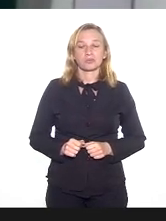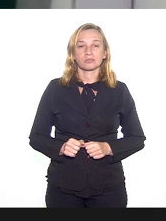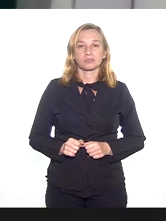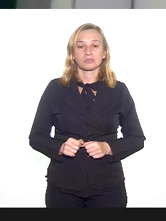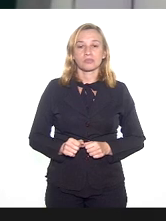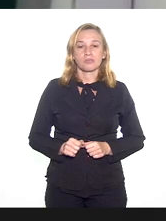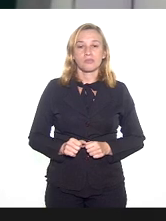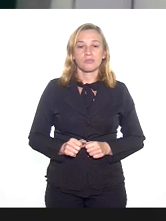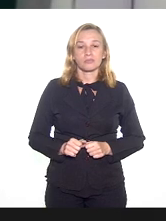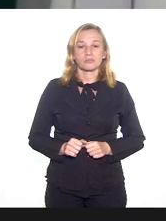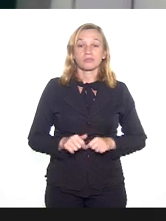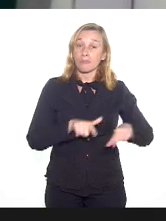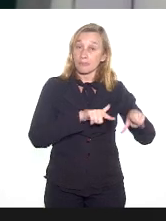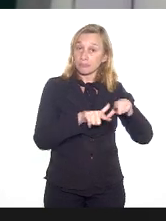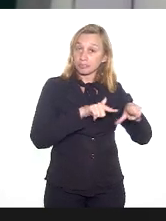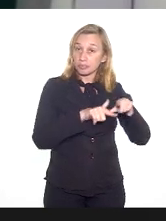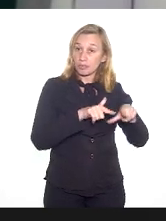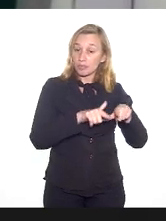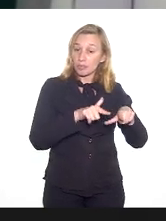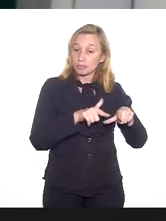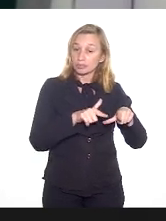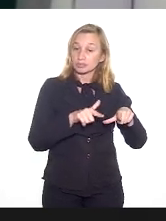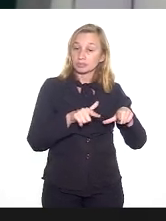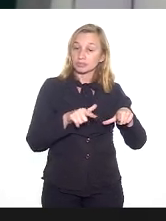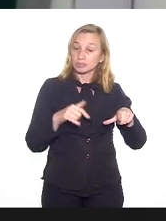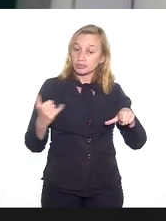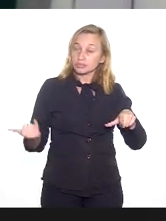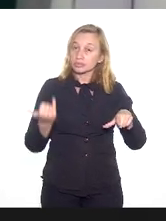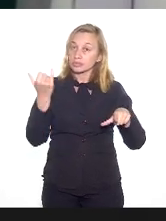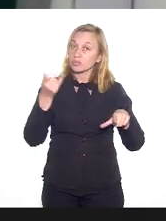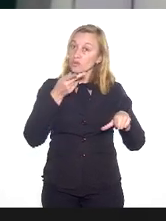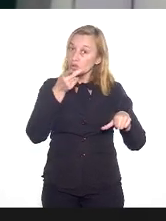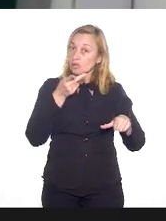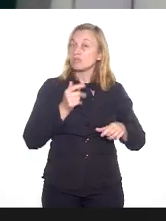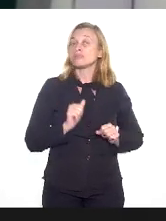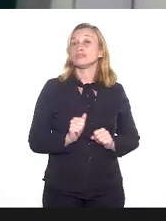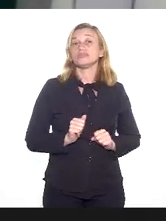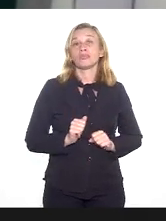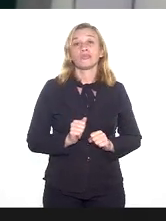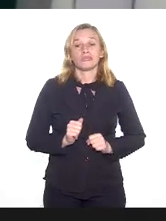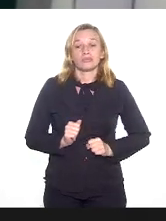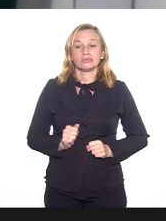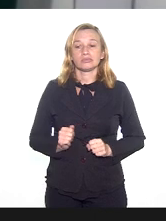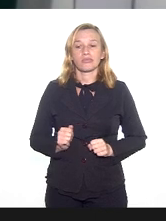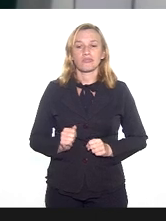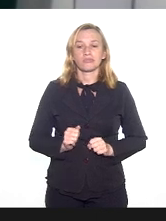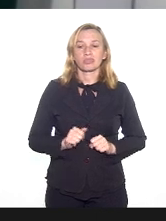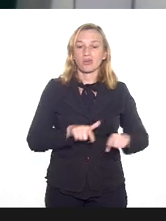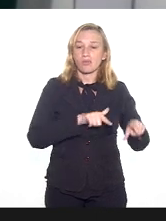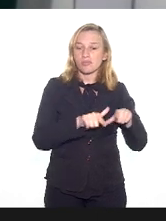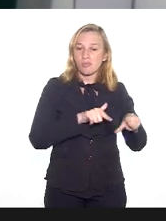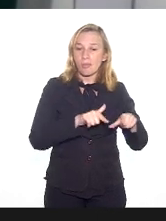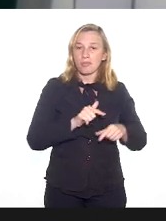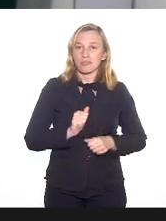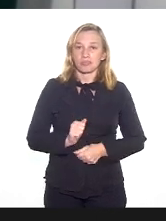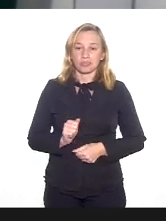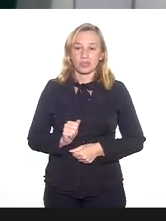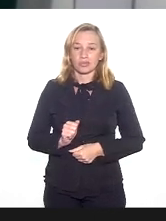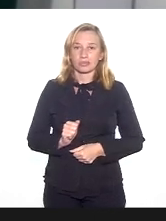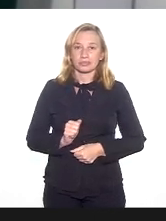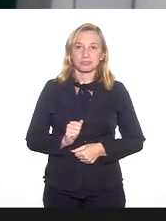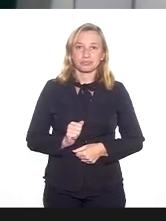temerário nessas operações que vale a pena mencionar, porque essas operações,